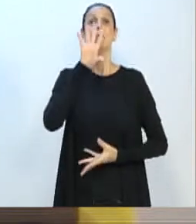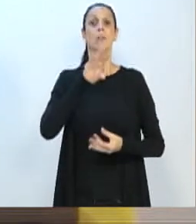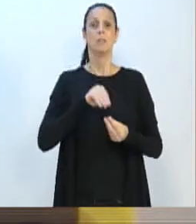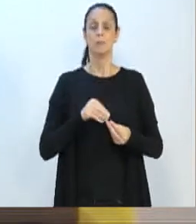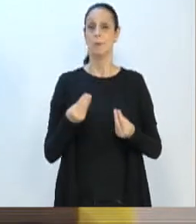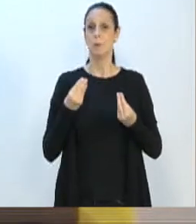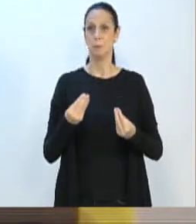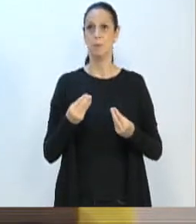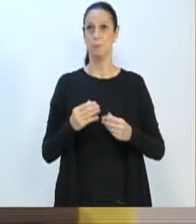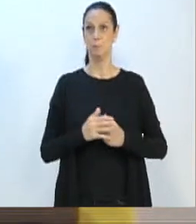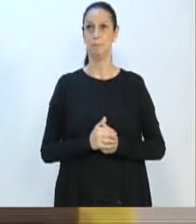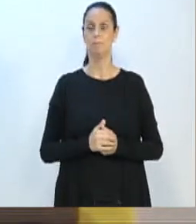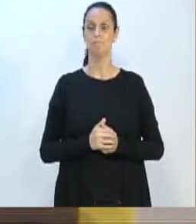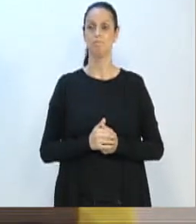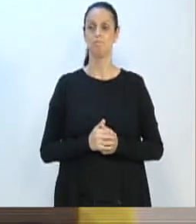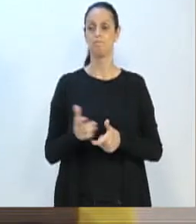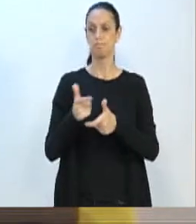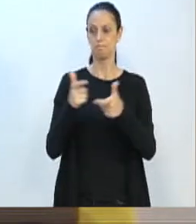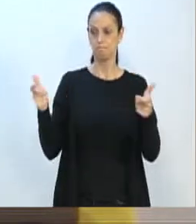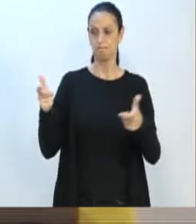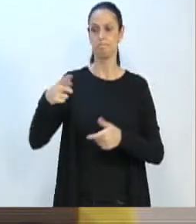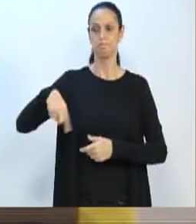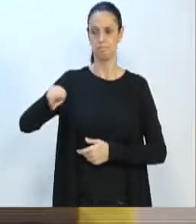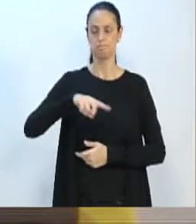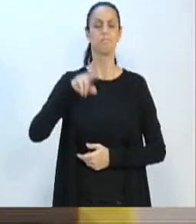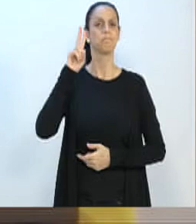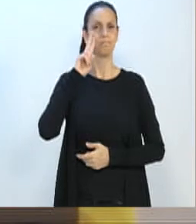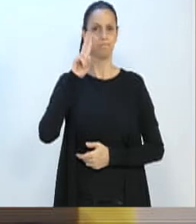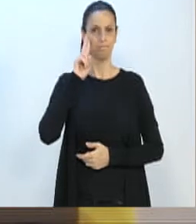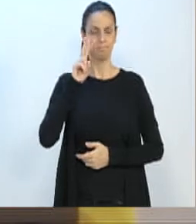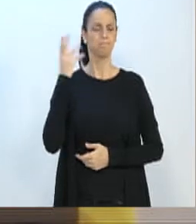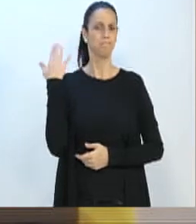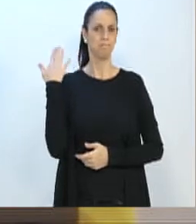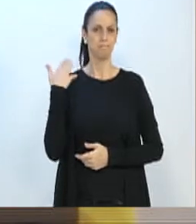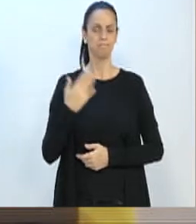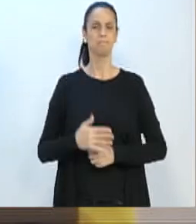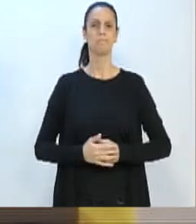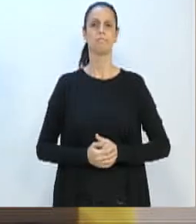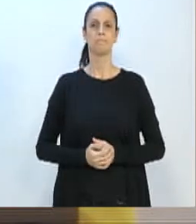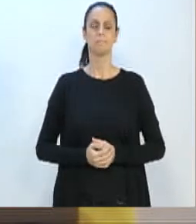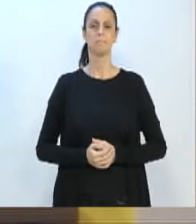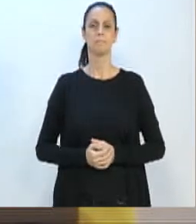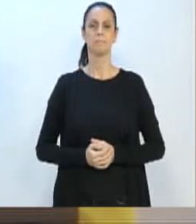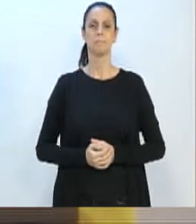Quase todos aqui lembram, vou mostrar para vocês aqui,